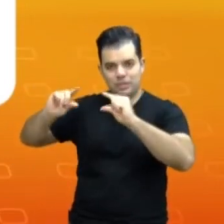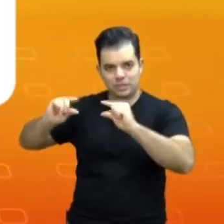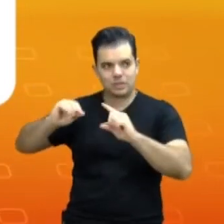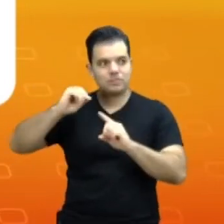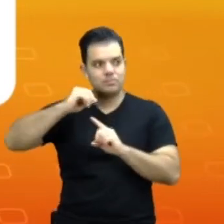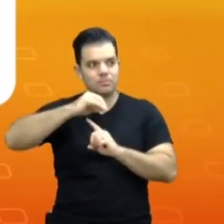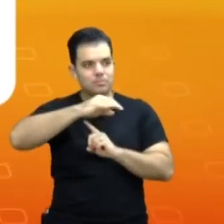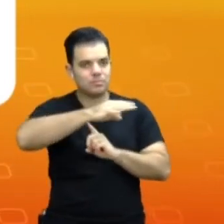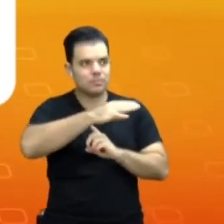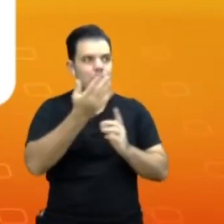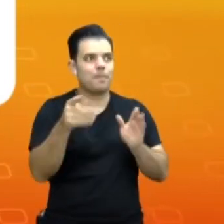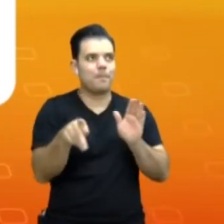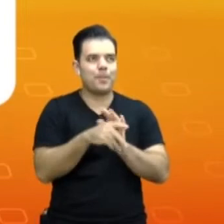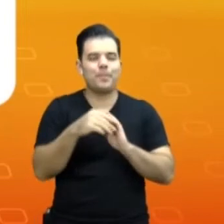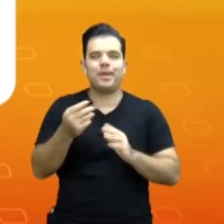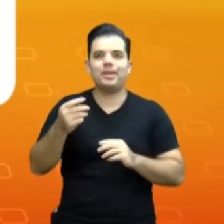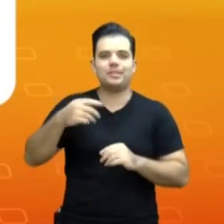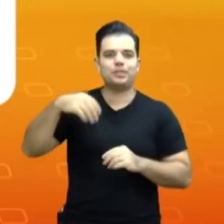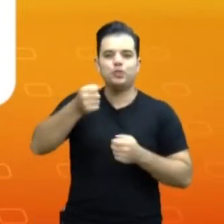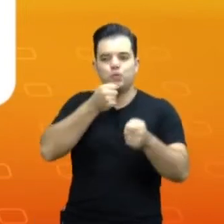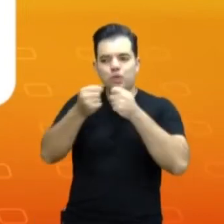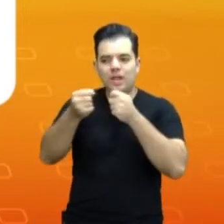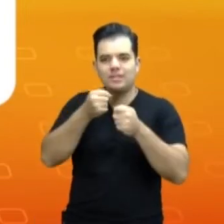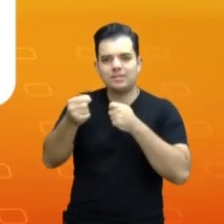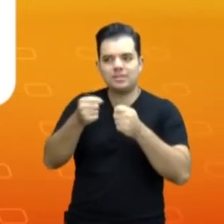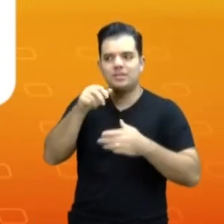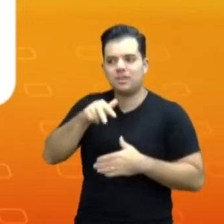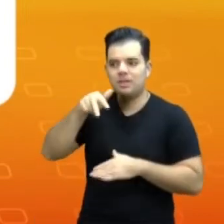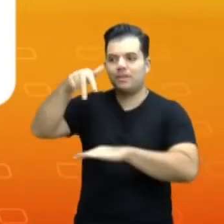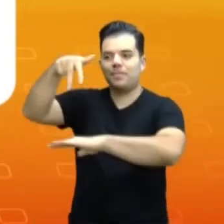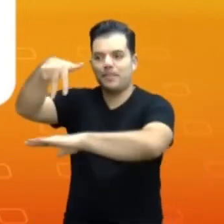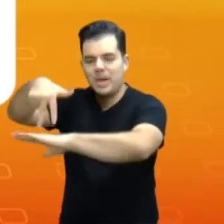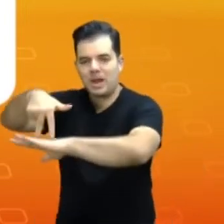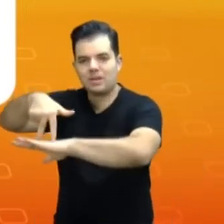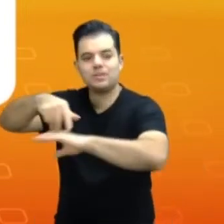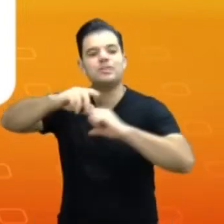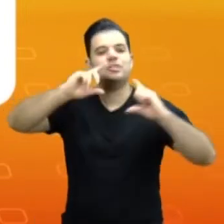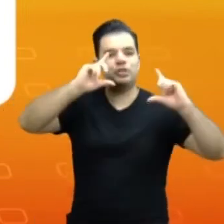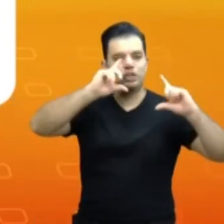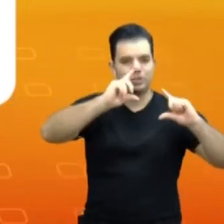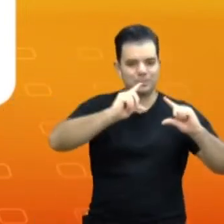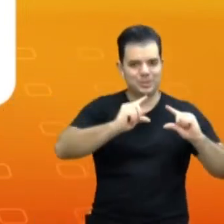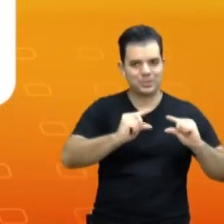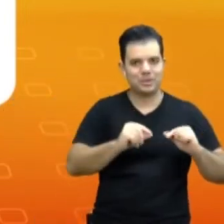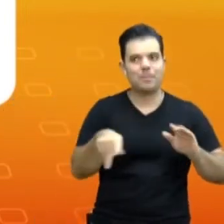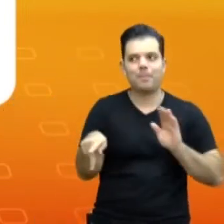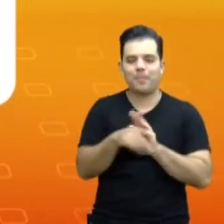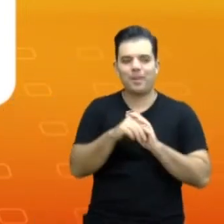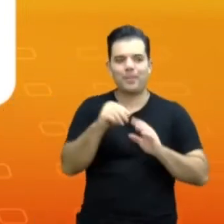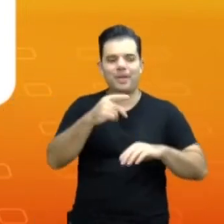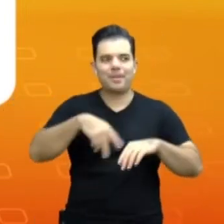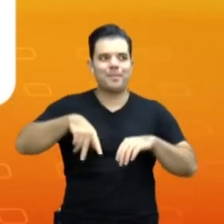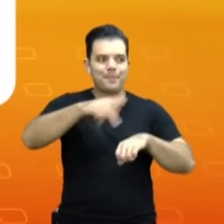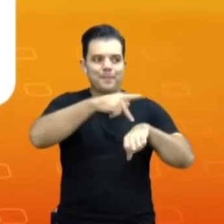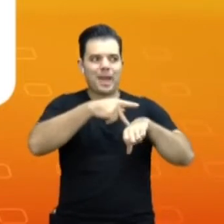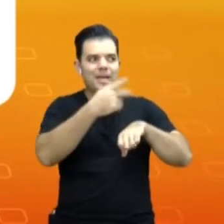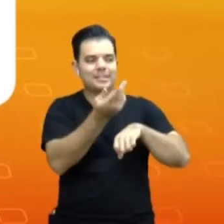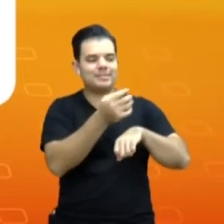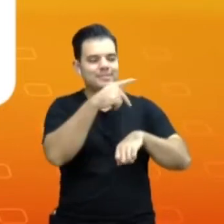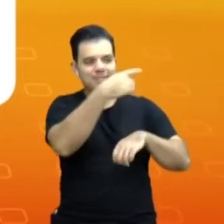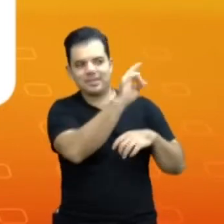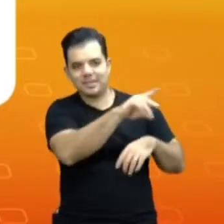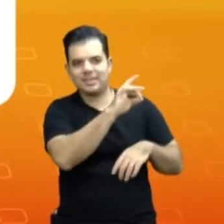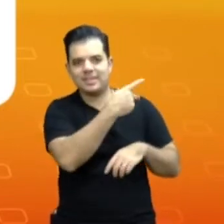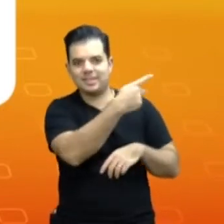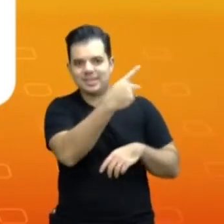de jornalistas. Assim, muitas histórias elas vão poder ser construídas a partir do país de cada detentor. É um exemplo que eu não